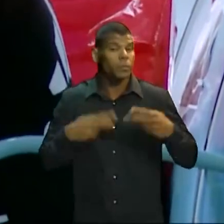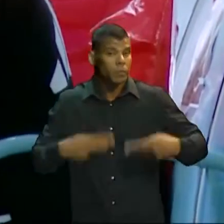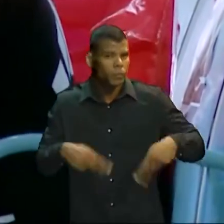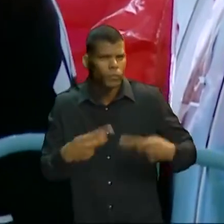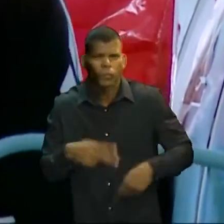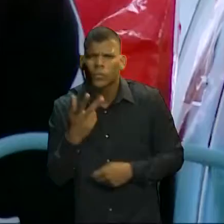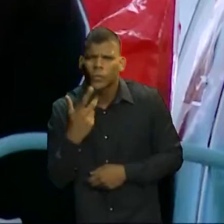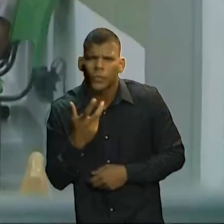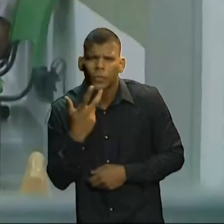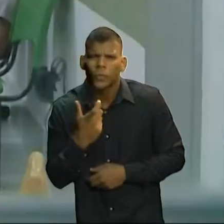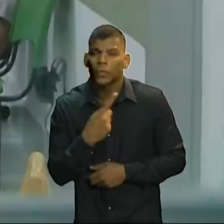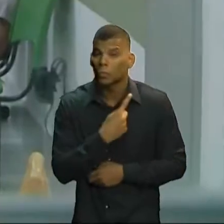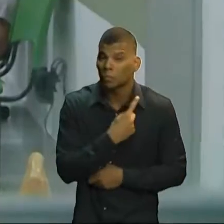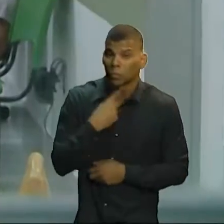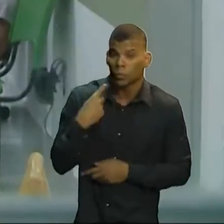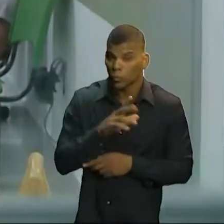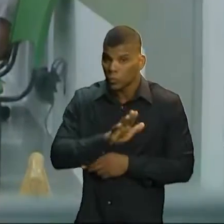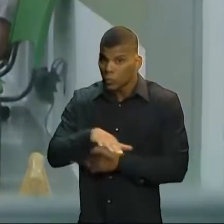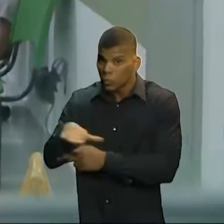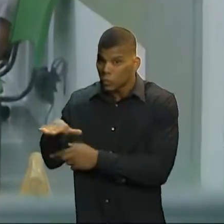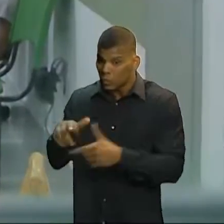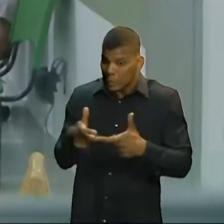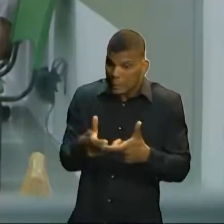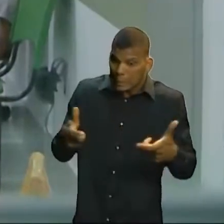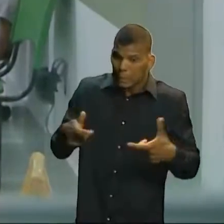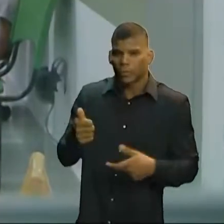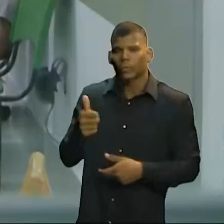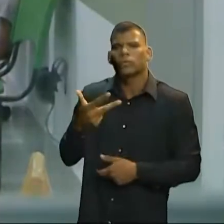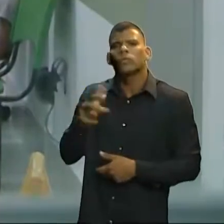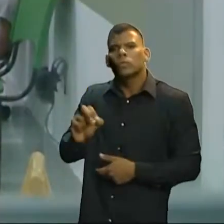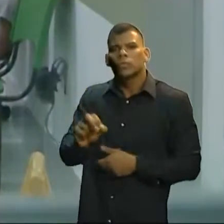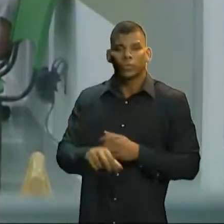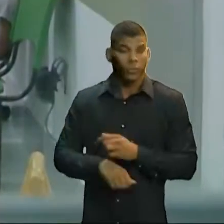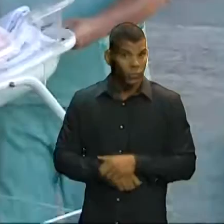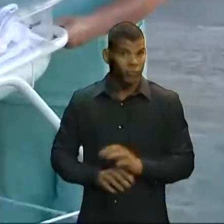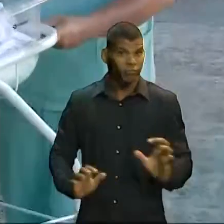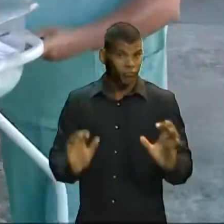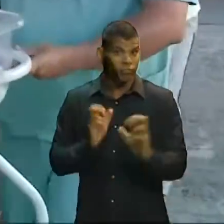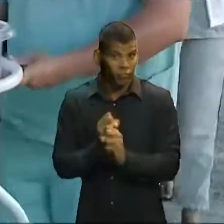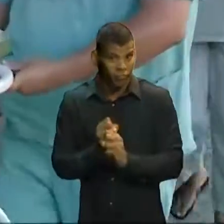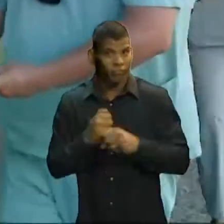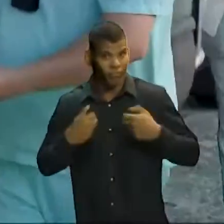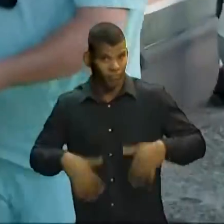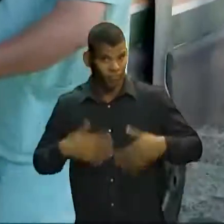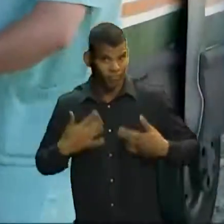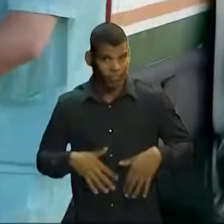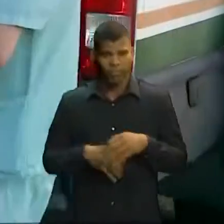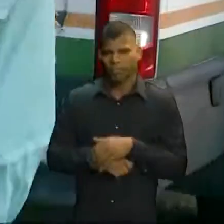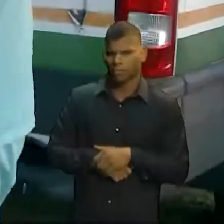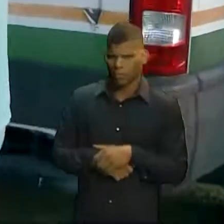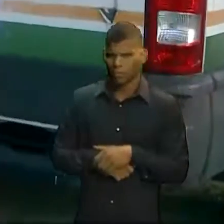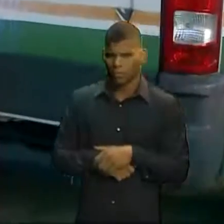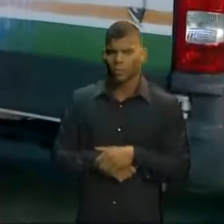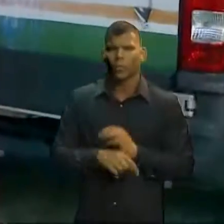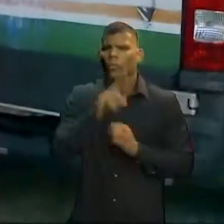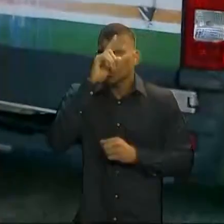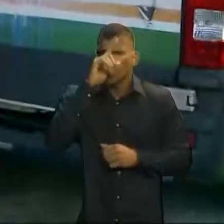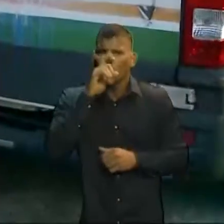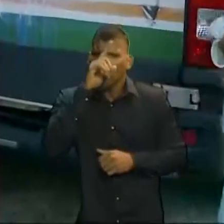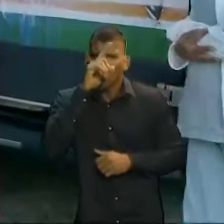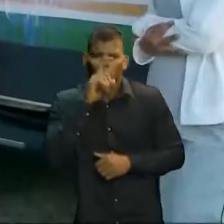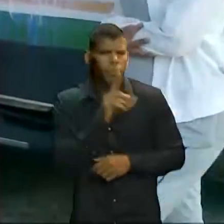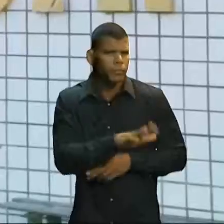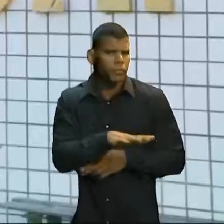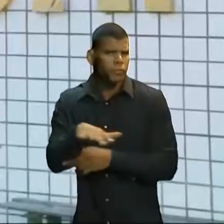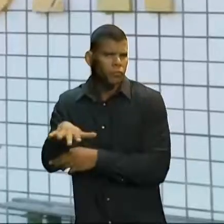por Covid-19, com 130 óbitos desde o início da pandemia. Atualmente, todos os leitos infantis dos hospitais